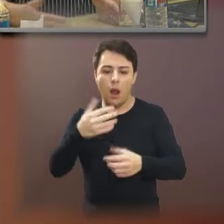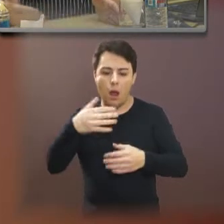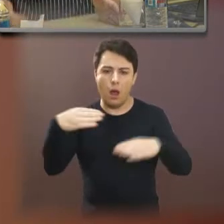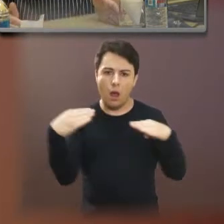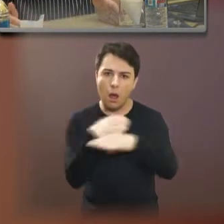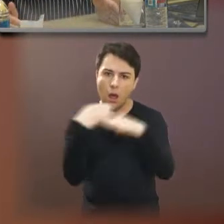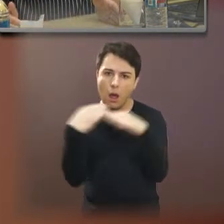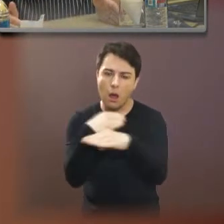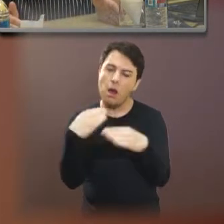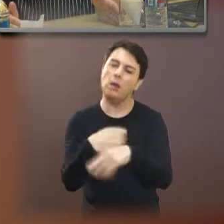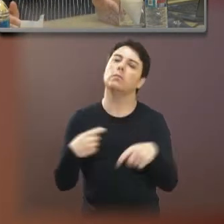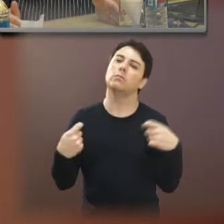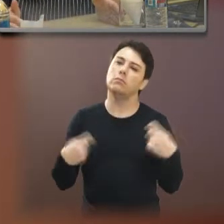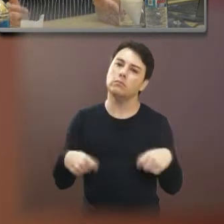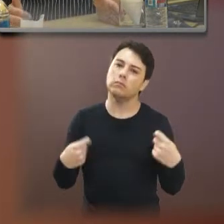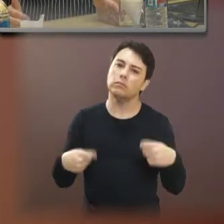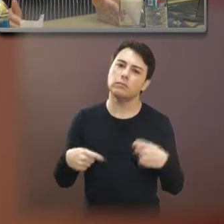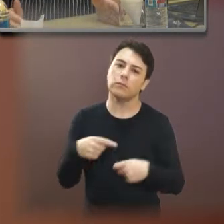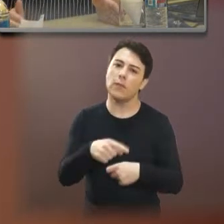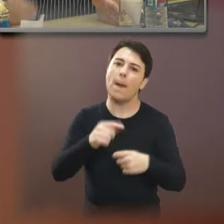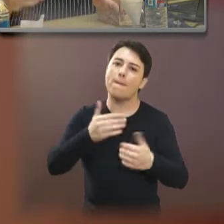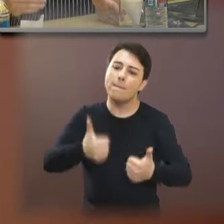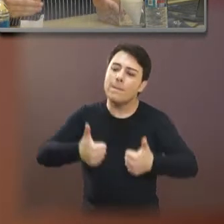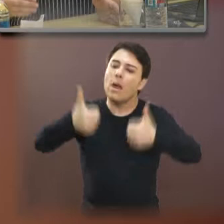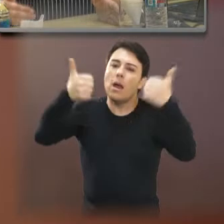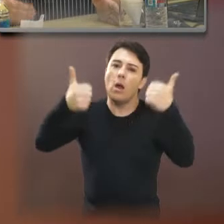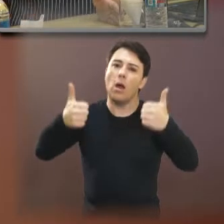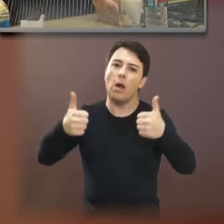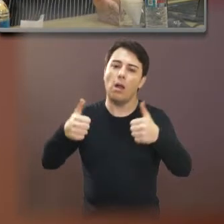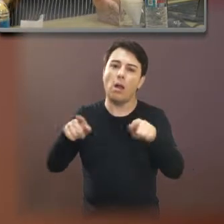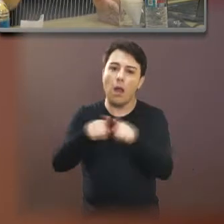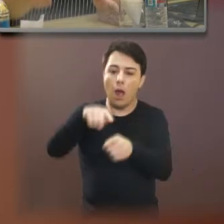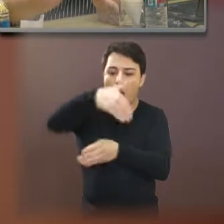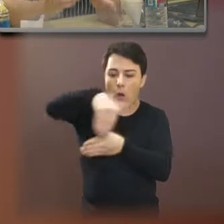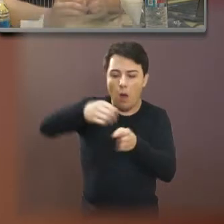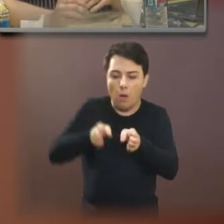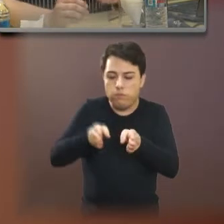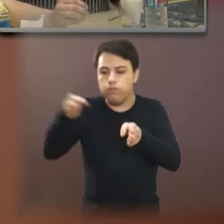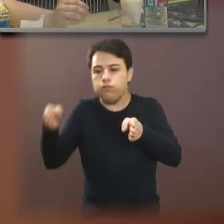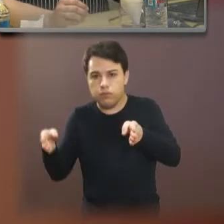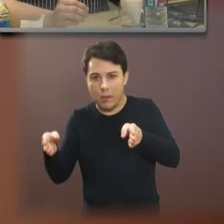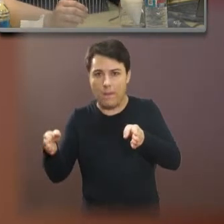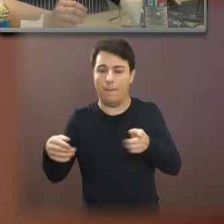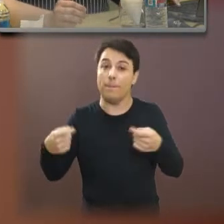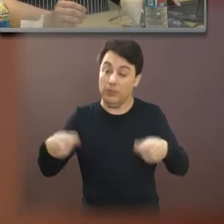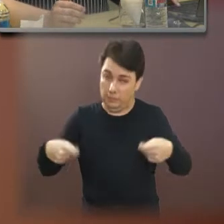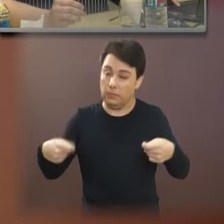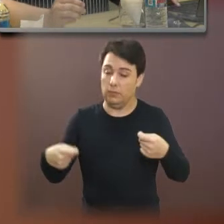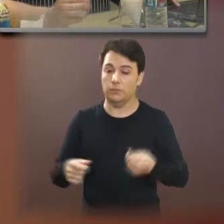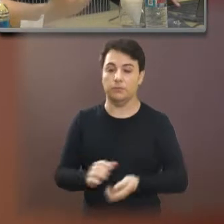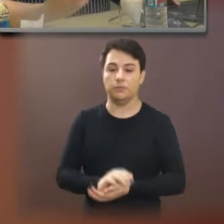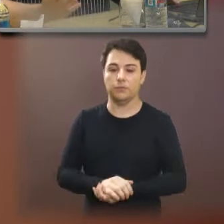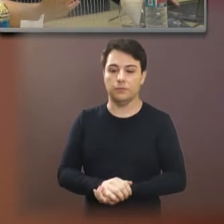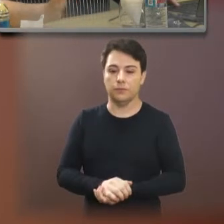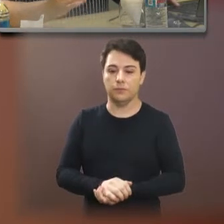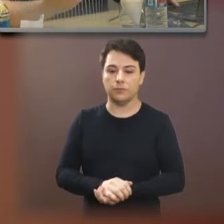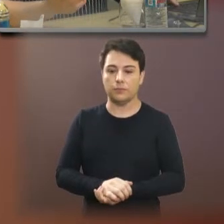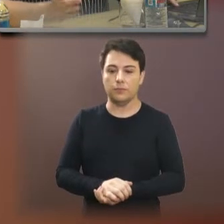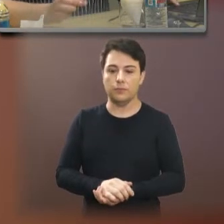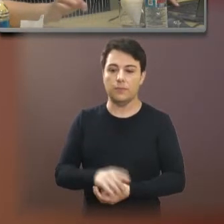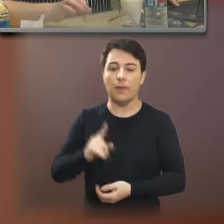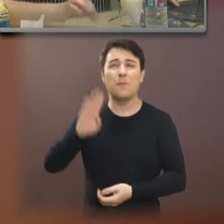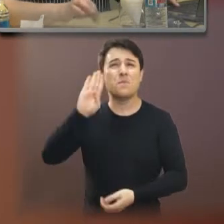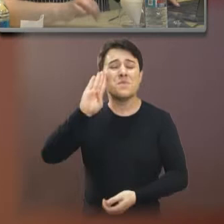aponta a necessidade desse melhoramento viário e da duplicação com uma extensão bem maior. Então, a principal